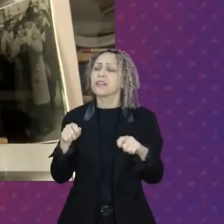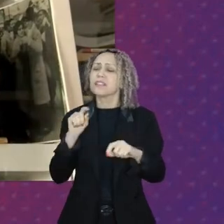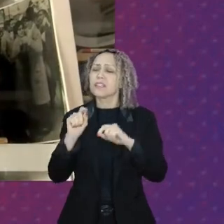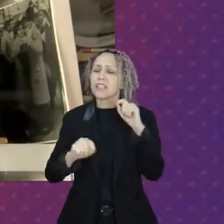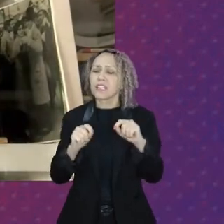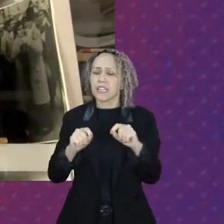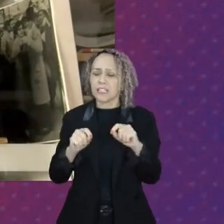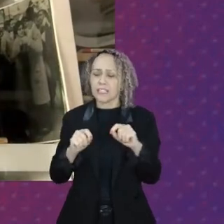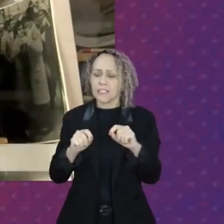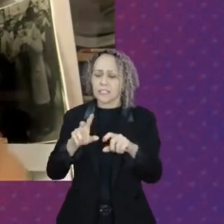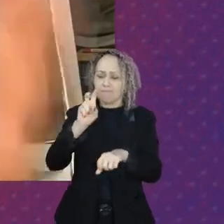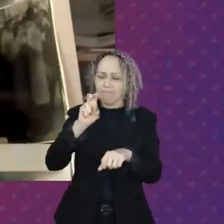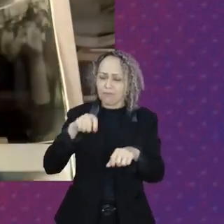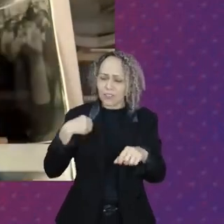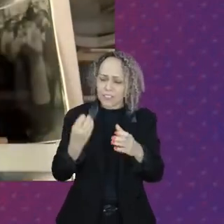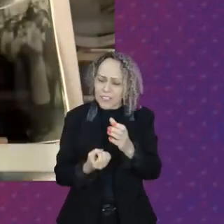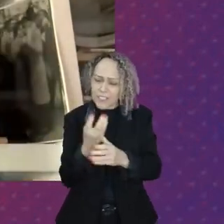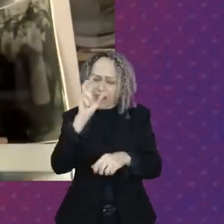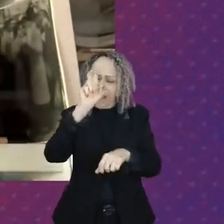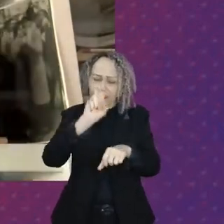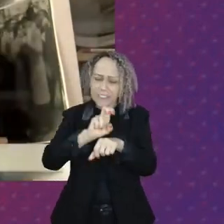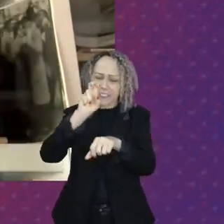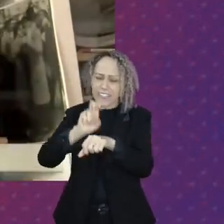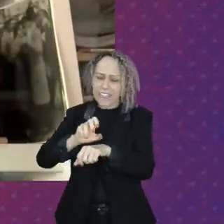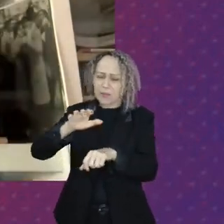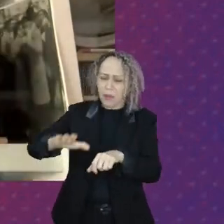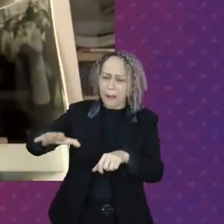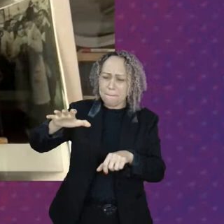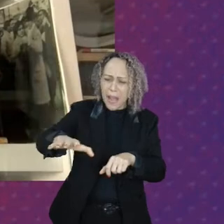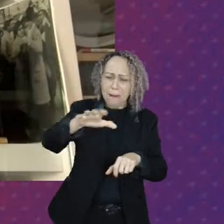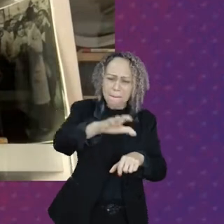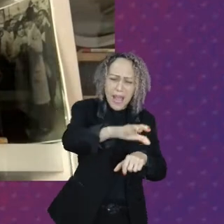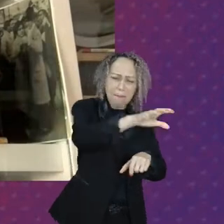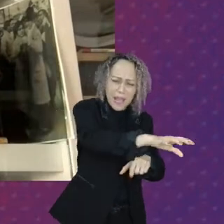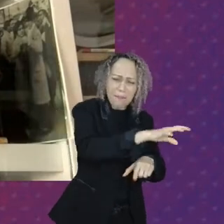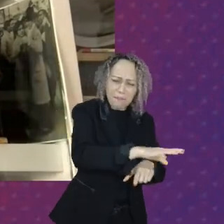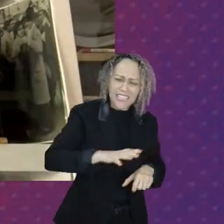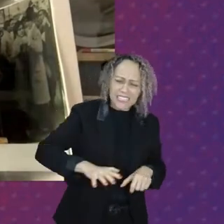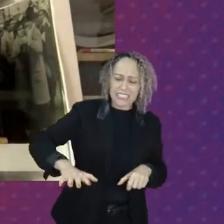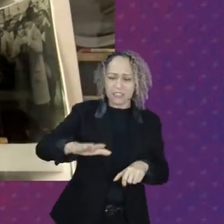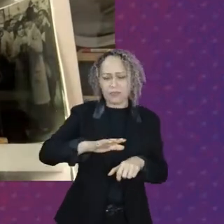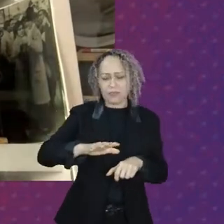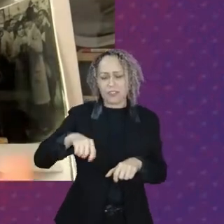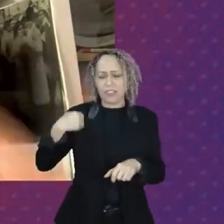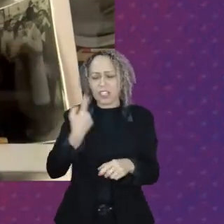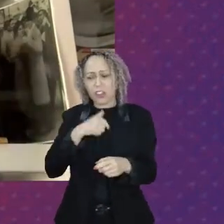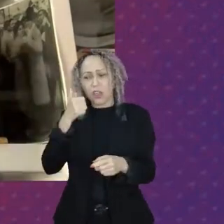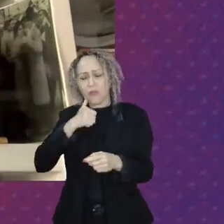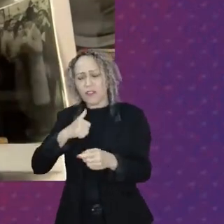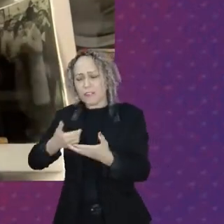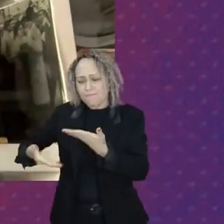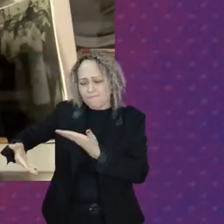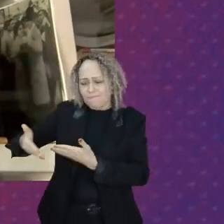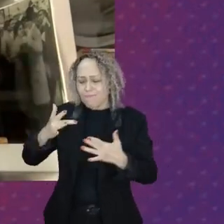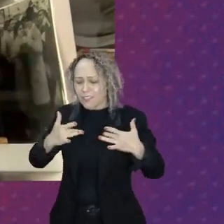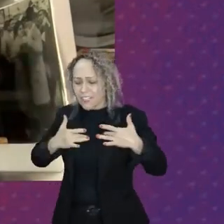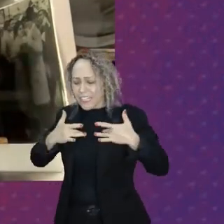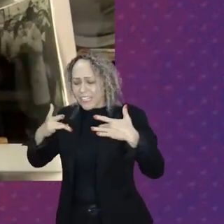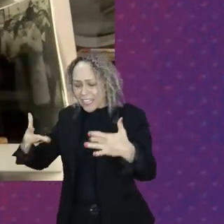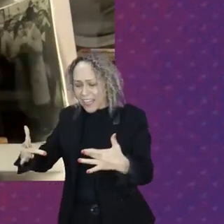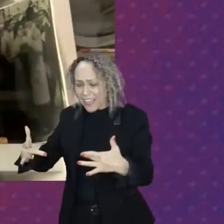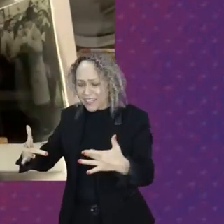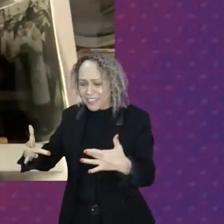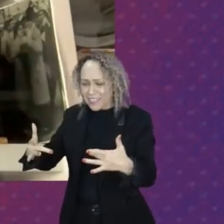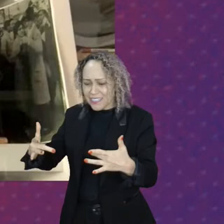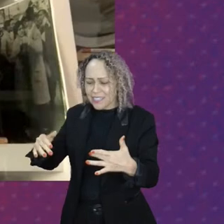de montar creches em cada espaço, que nós possamos ter solidariedade entre nós para ficar com as crianças, para